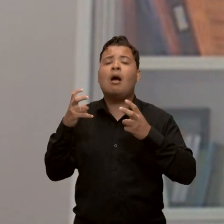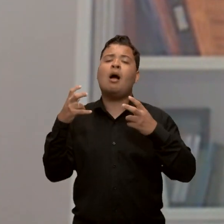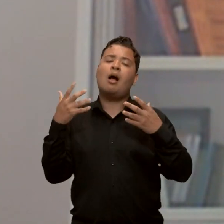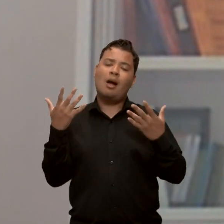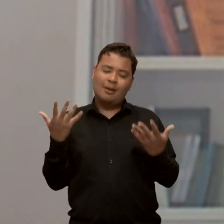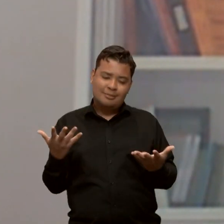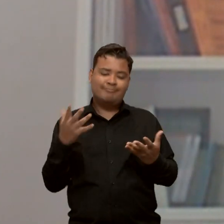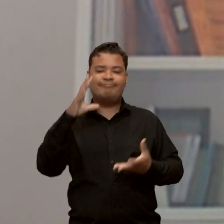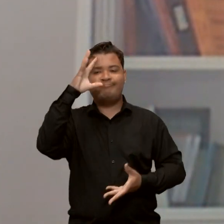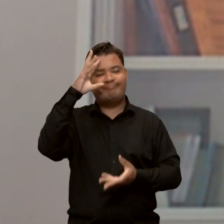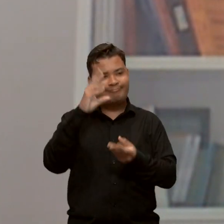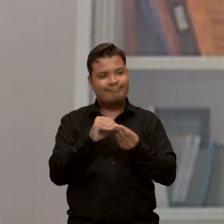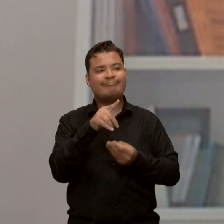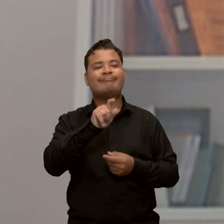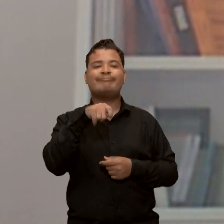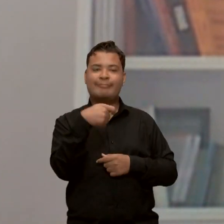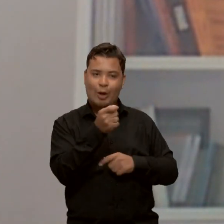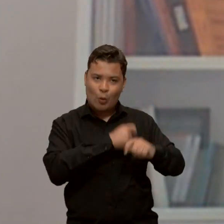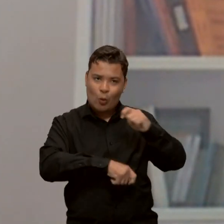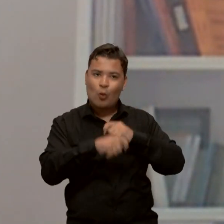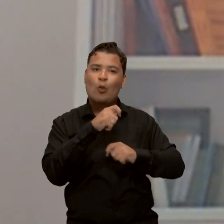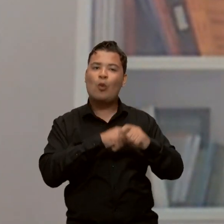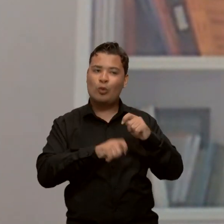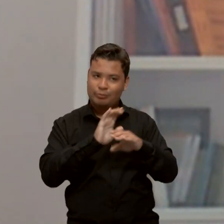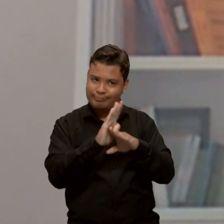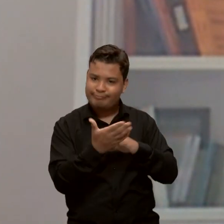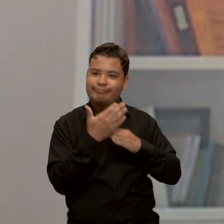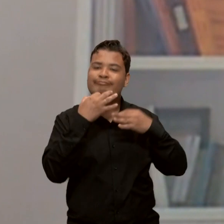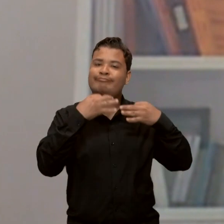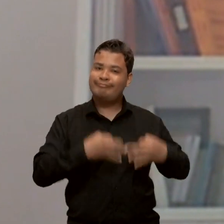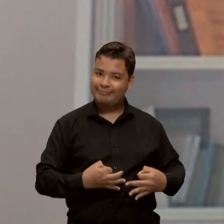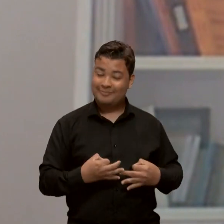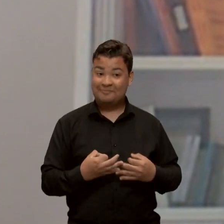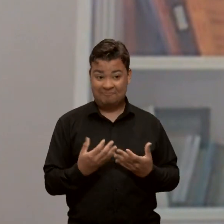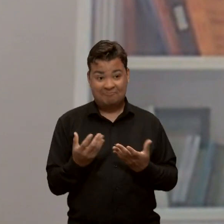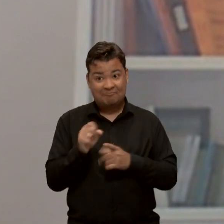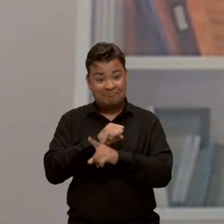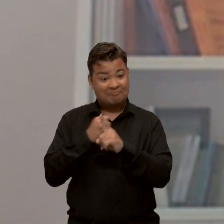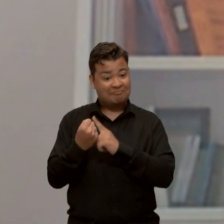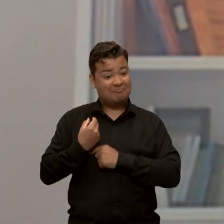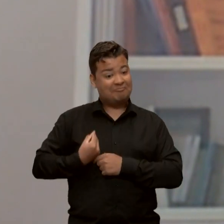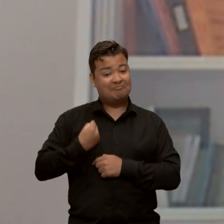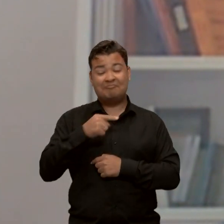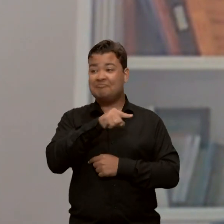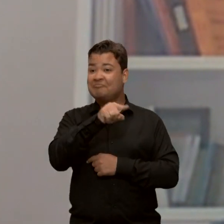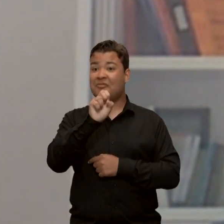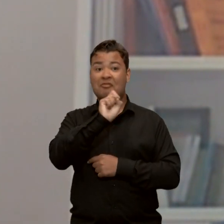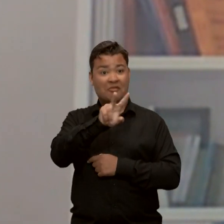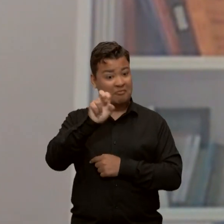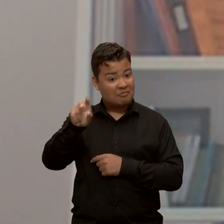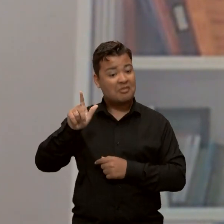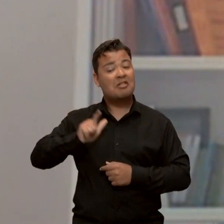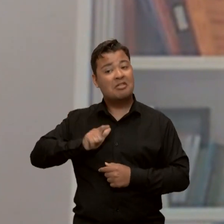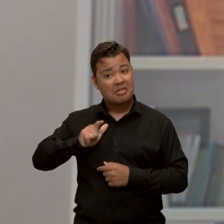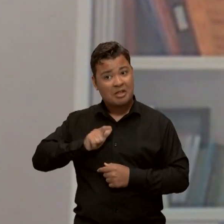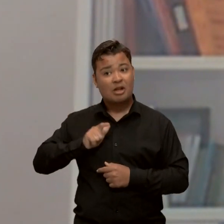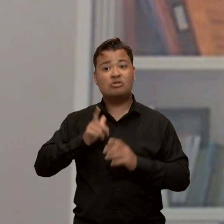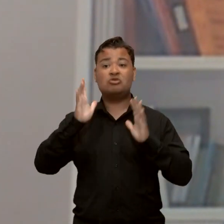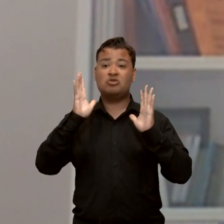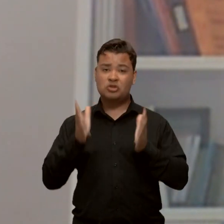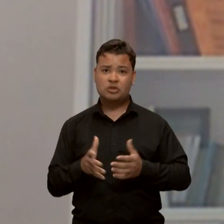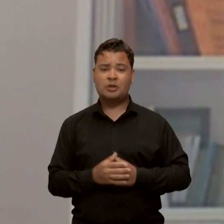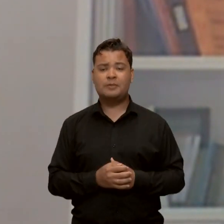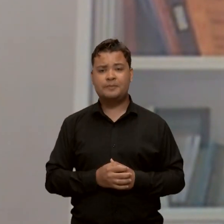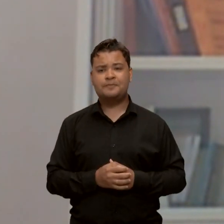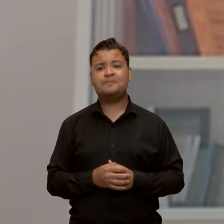momentos, em diversos lugares na sociedade de hoje já. Ou seja, a economia solidária, ela existe, ela